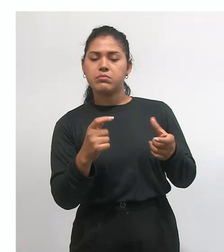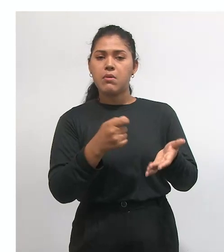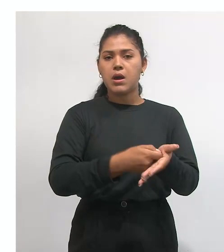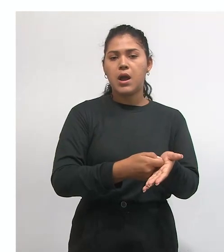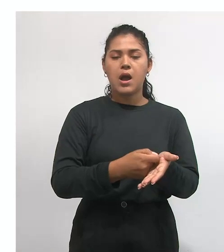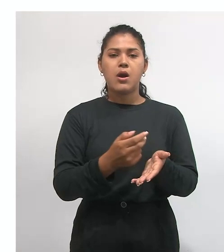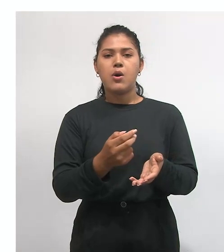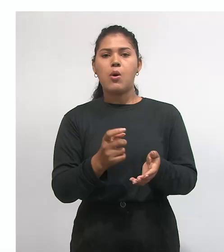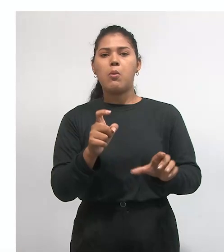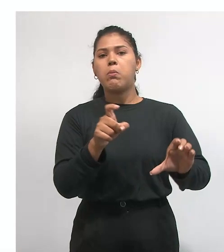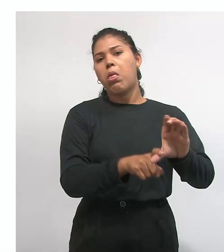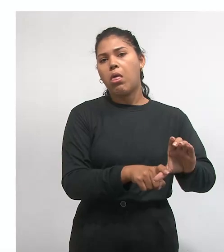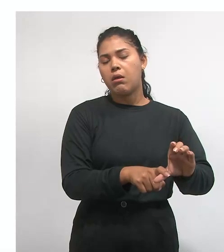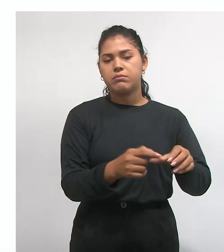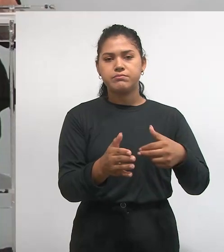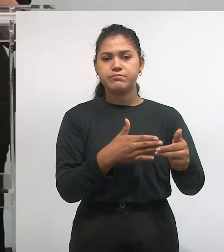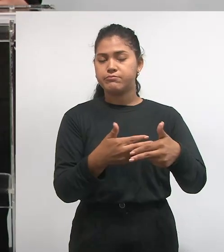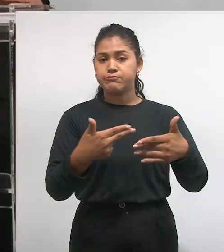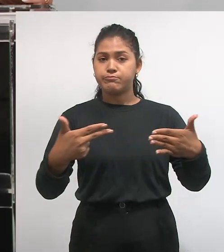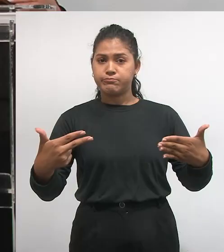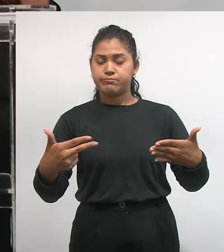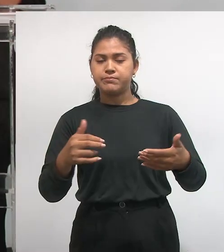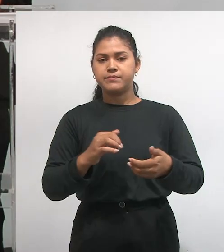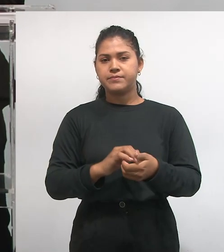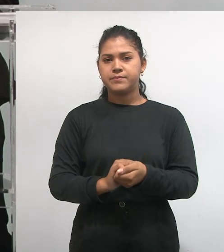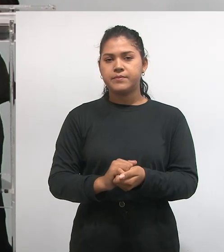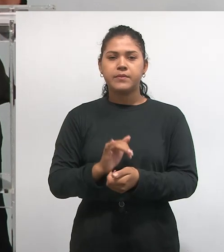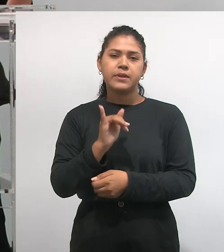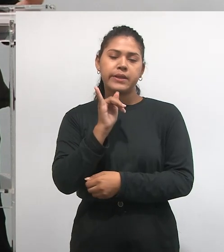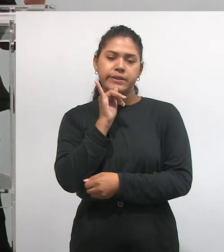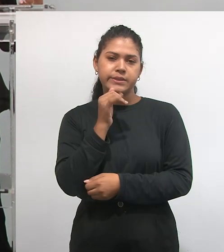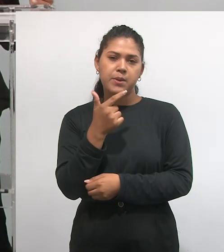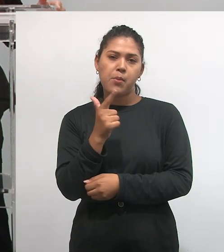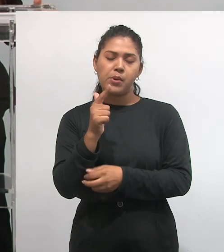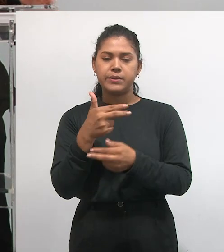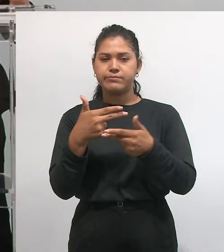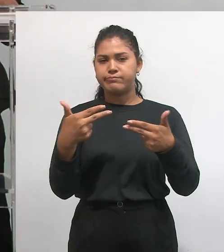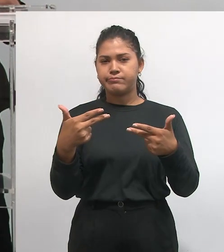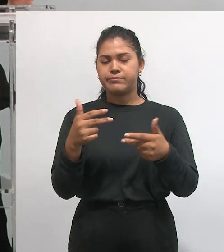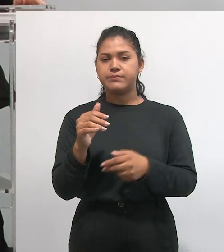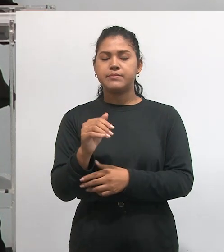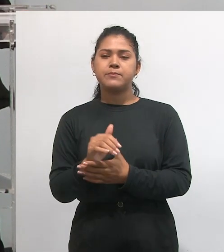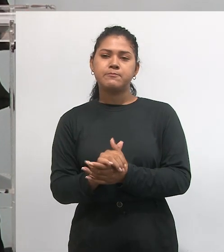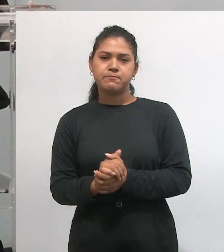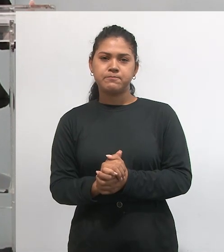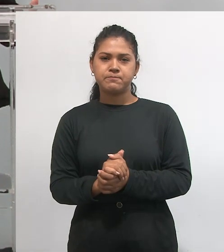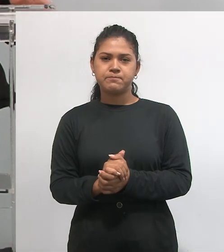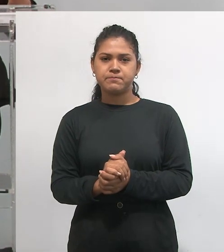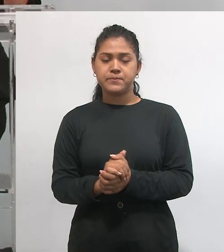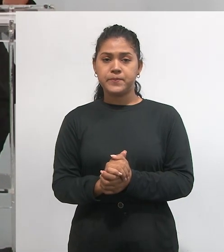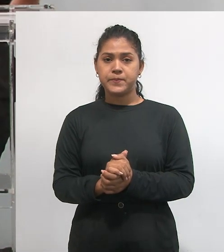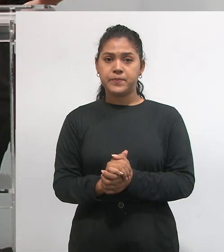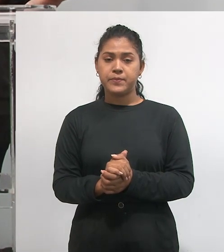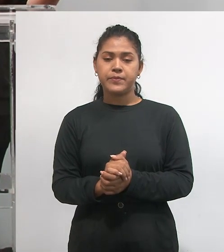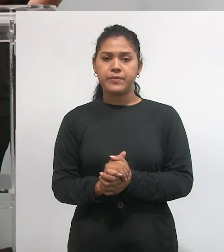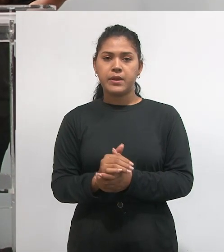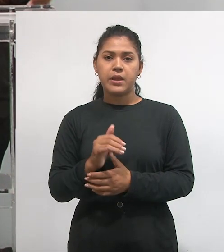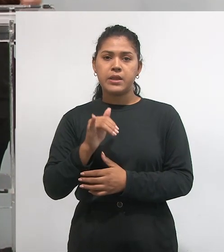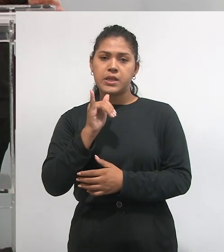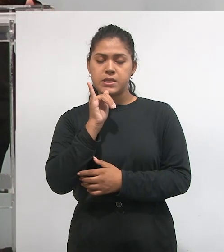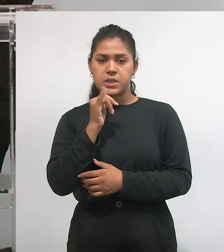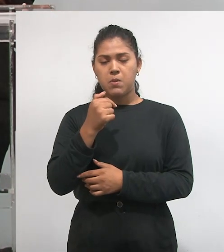só, um exemplo dessa situação. Aqui, um exemplo bem tranquilinho, bem facinho, é o seguinte, vamos supor que eu